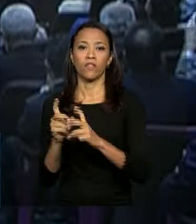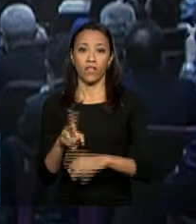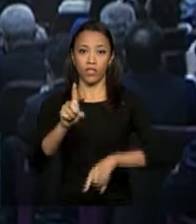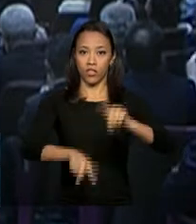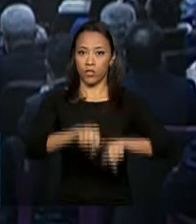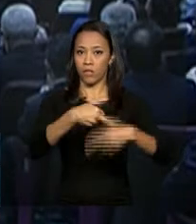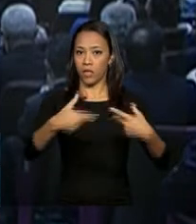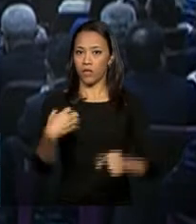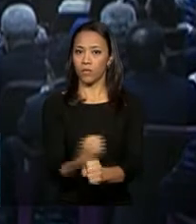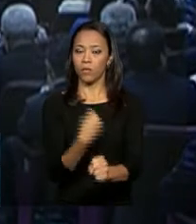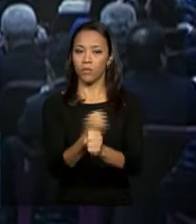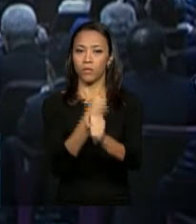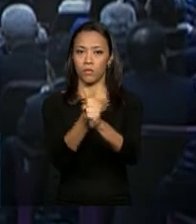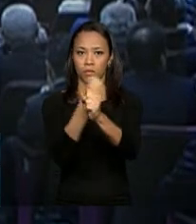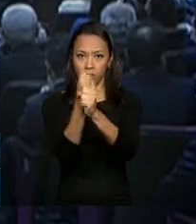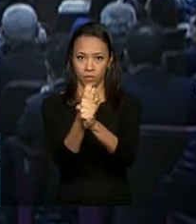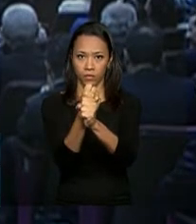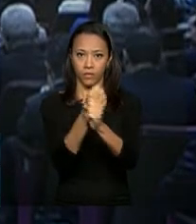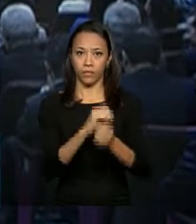Abramate.